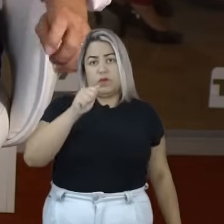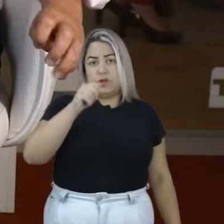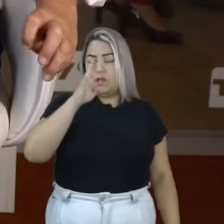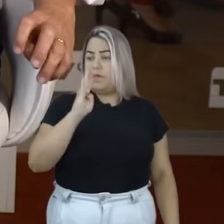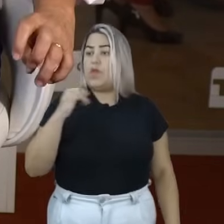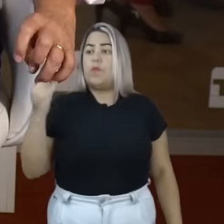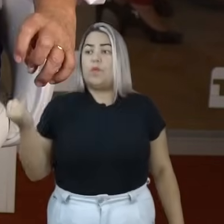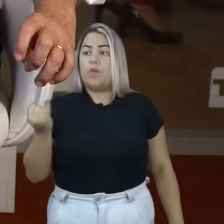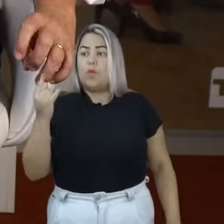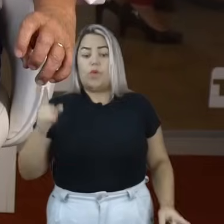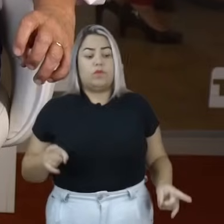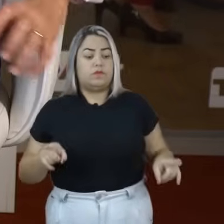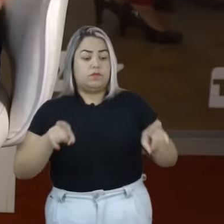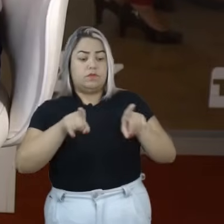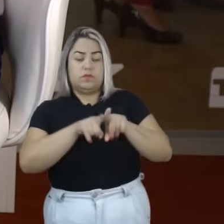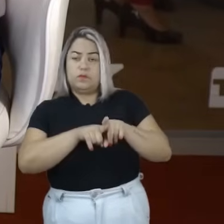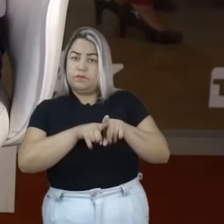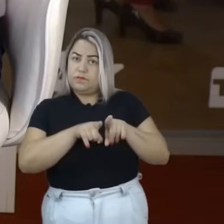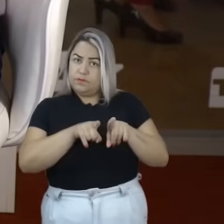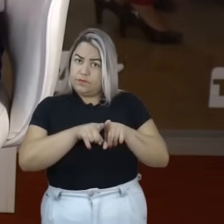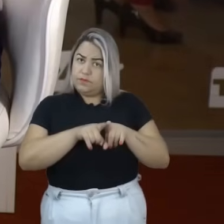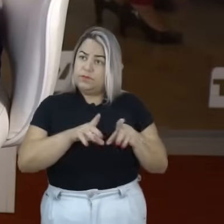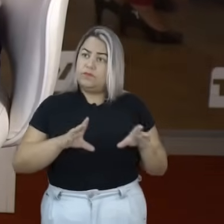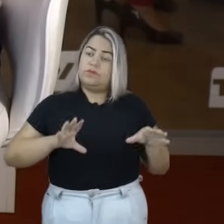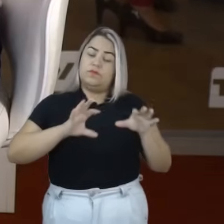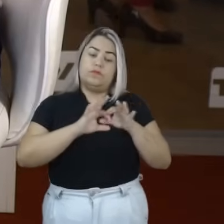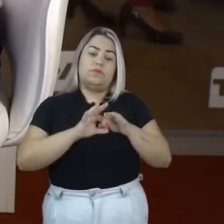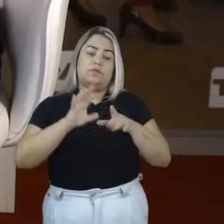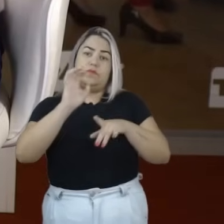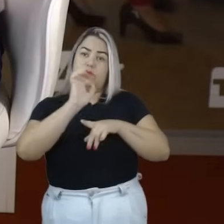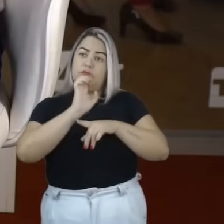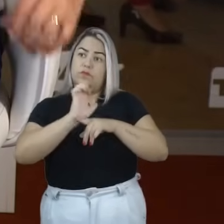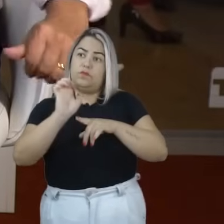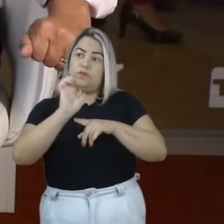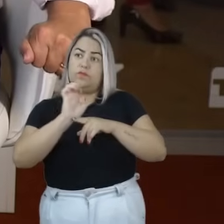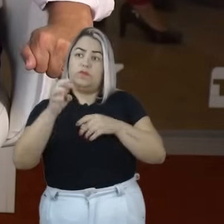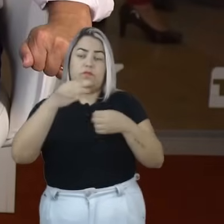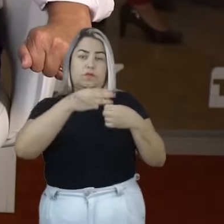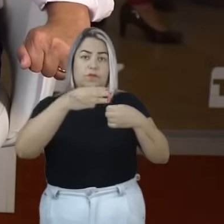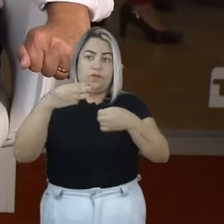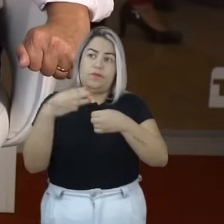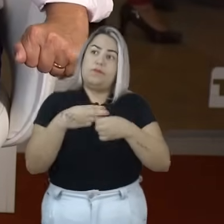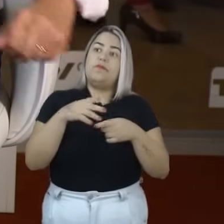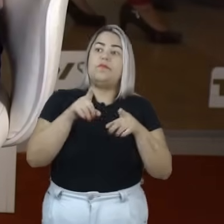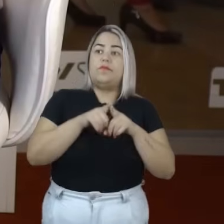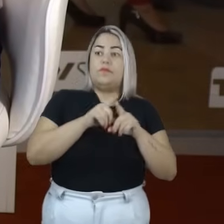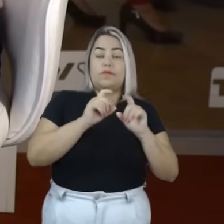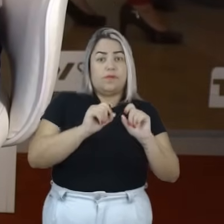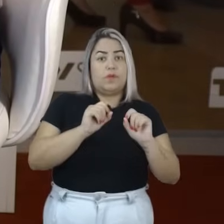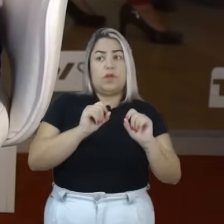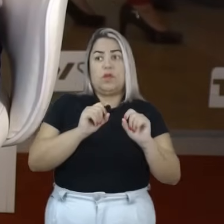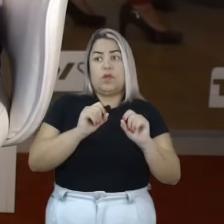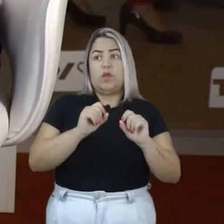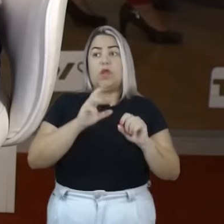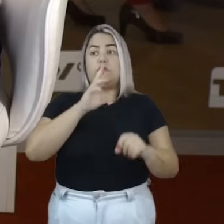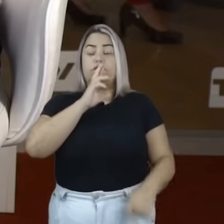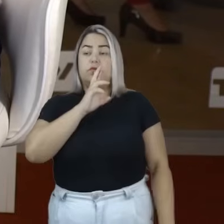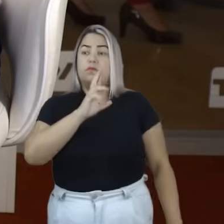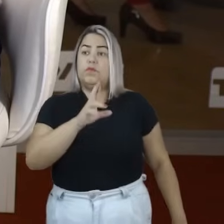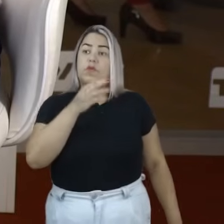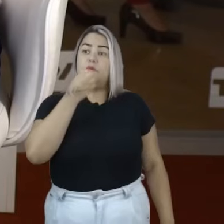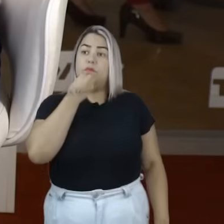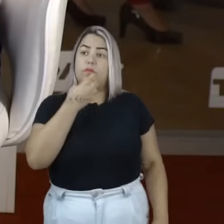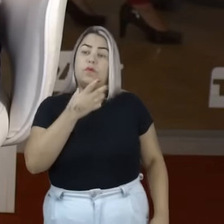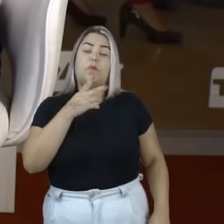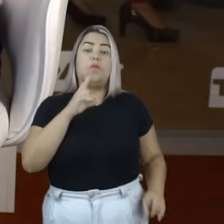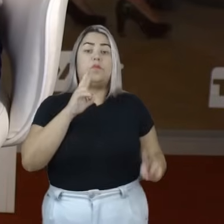importante parceira nossa também, integrado com os municípios, com os estados e com as entidades. O resultado é bom porque,